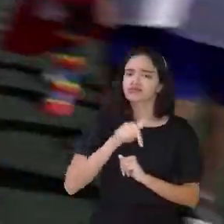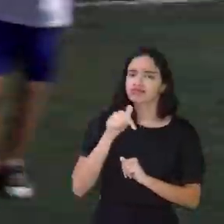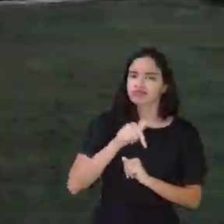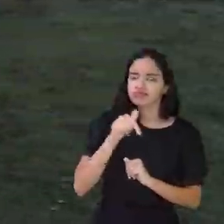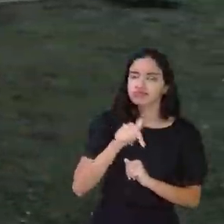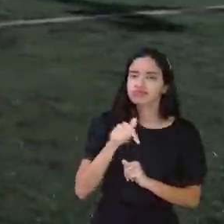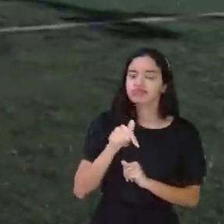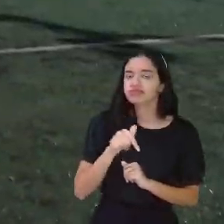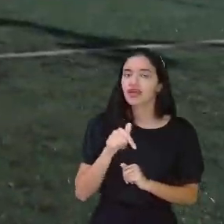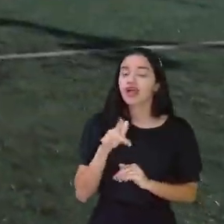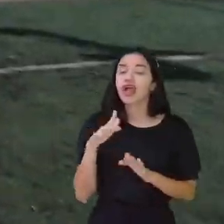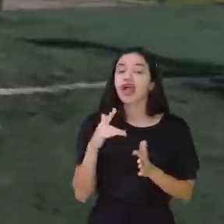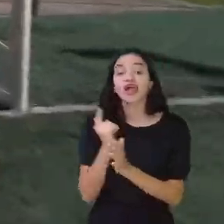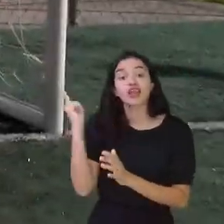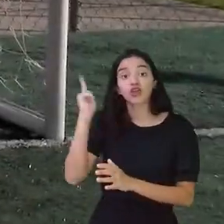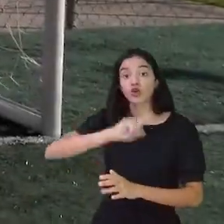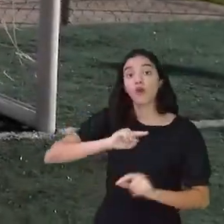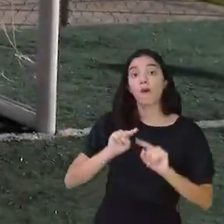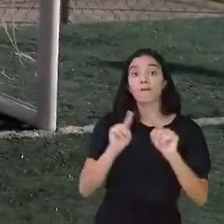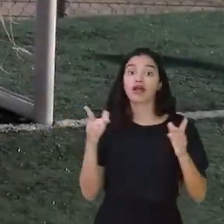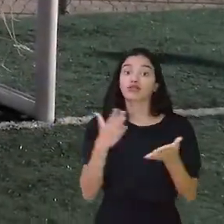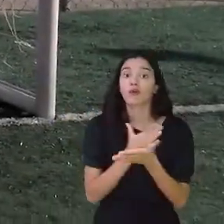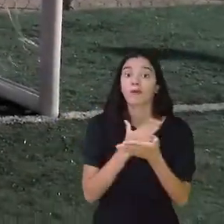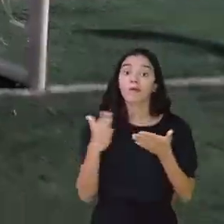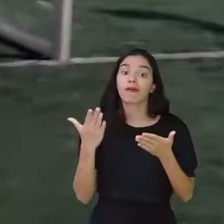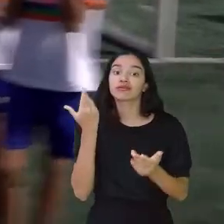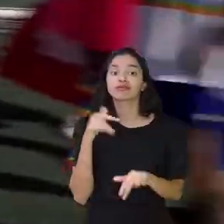né ganhou não mas agora começa com perdedor